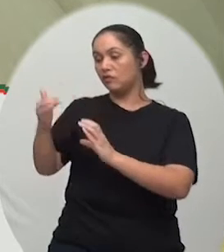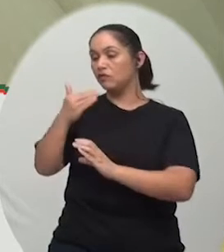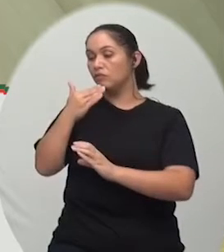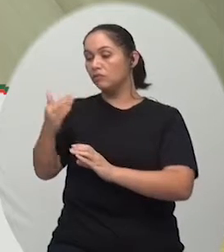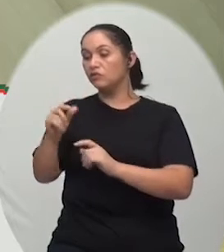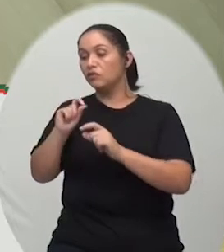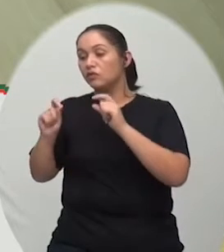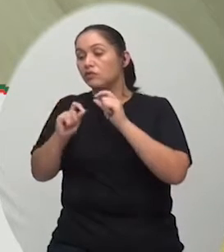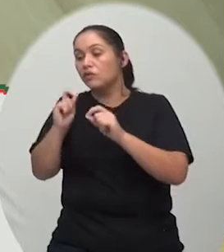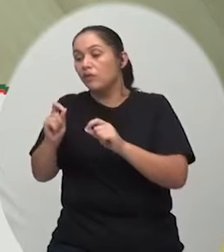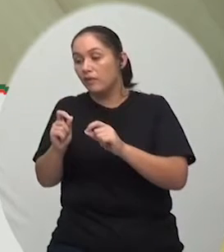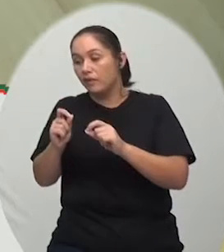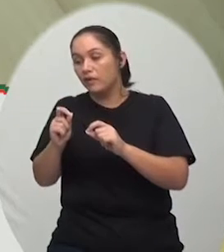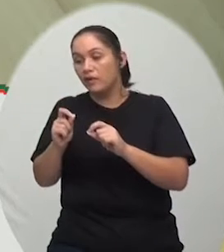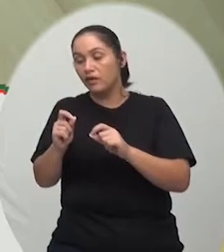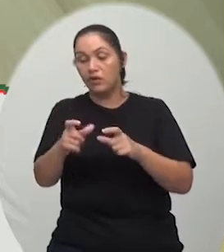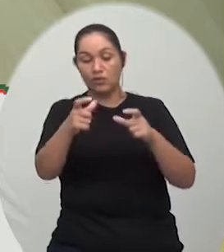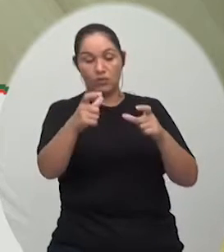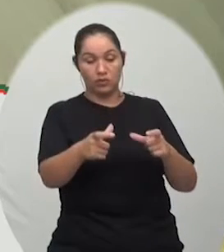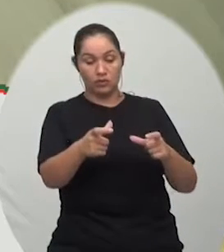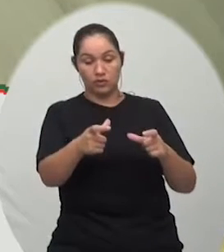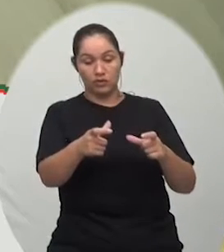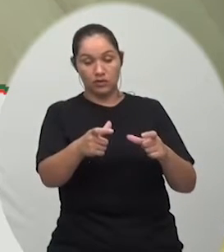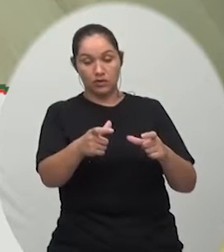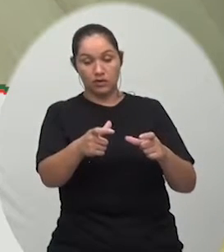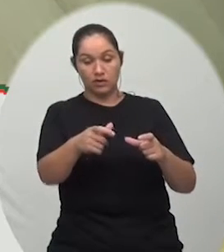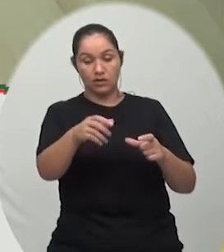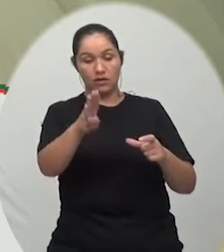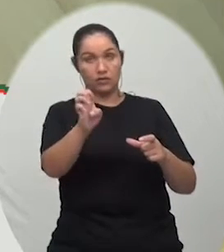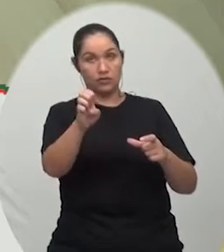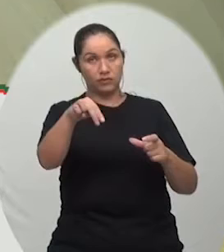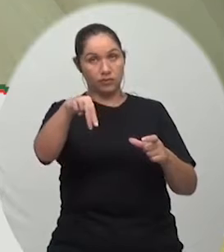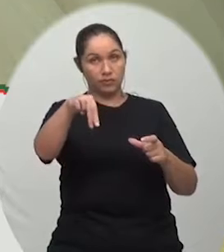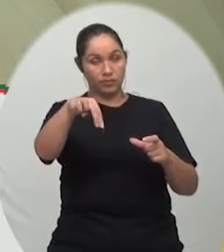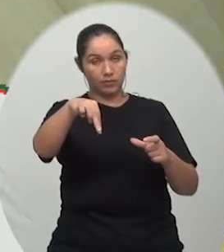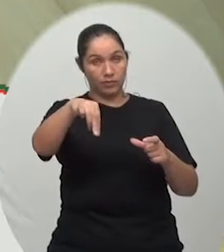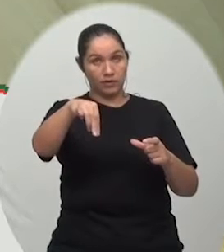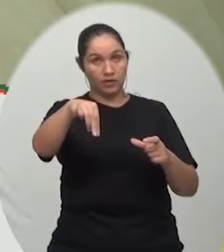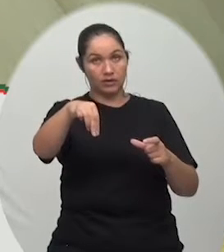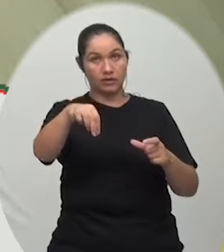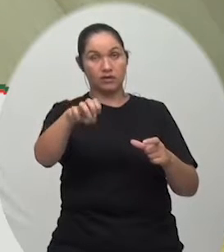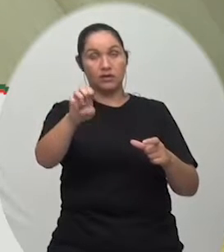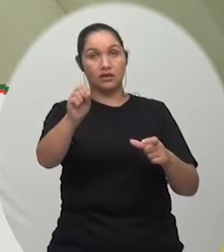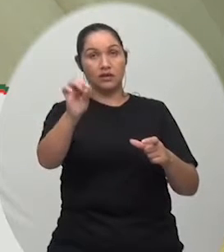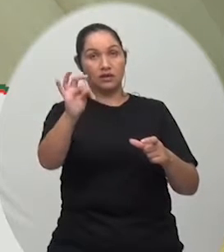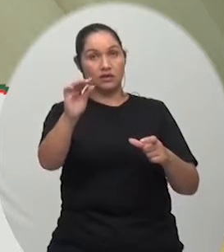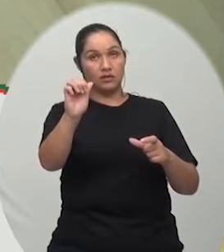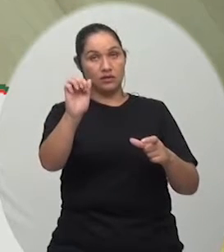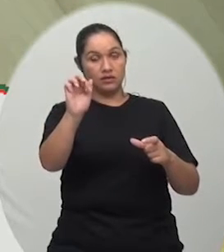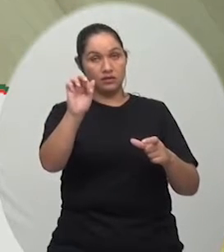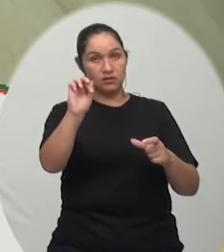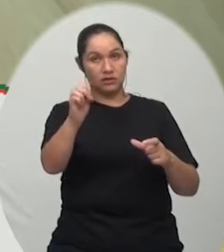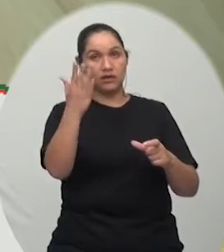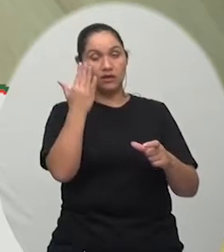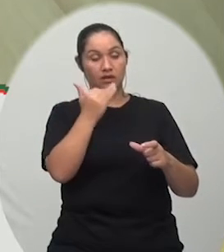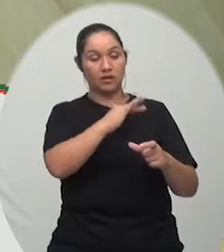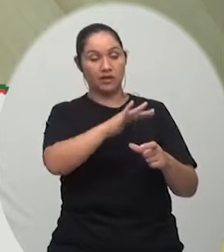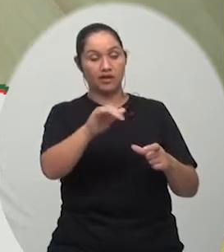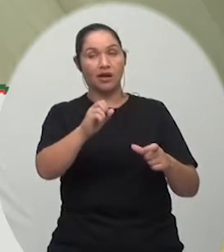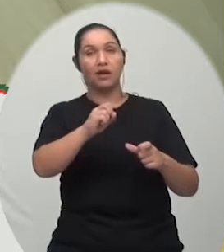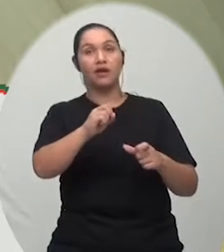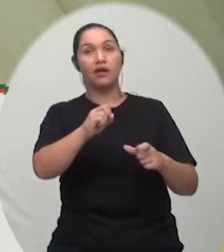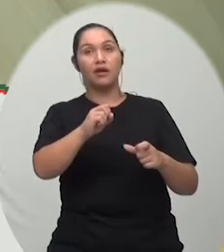se o núcleo de bem-estar animal está em atividade, bem como a subcomissão de bem-estar